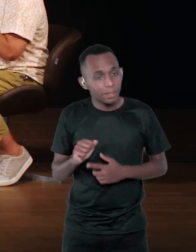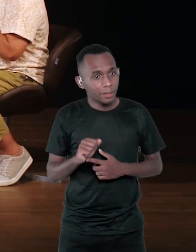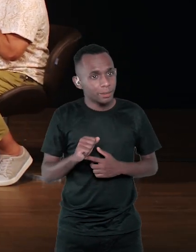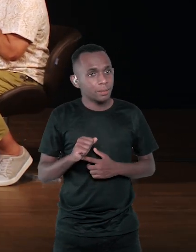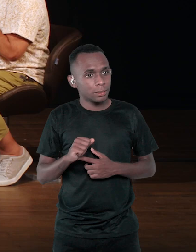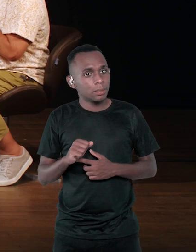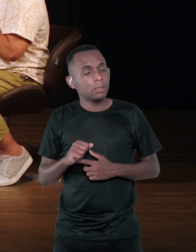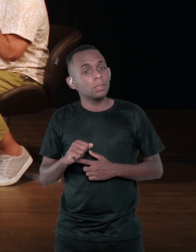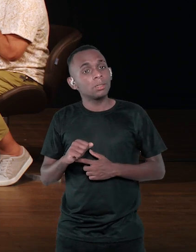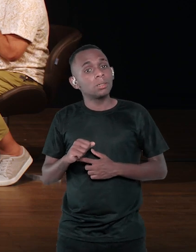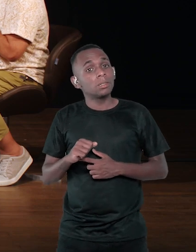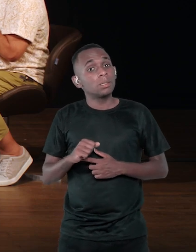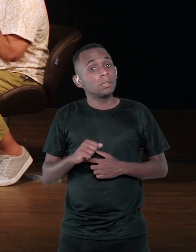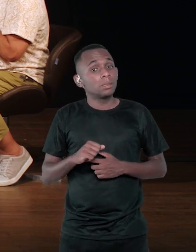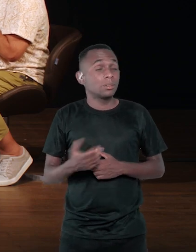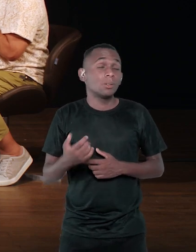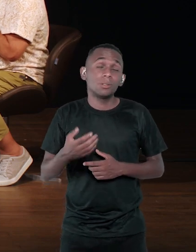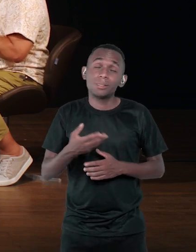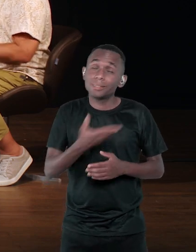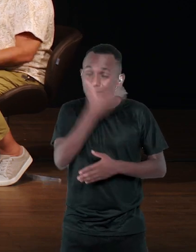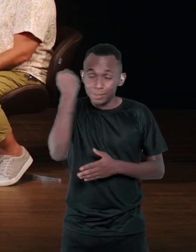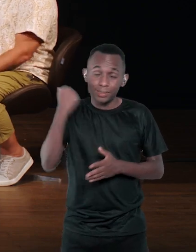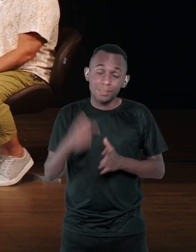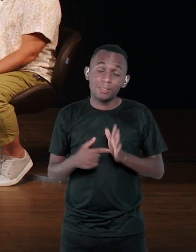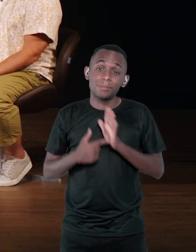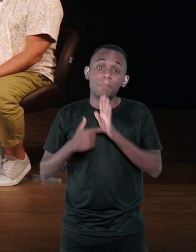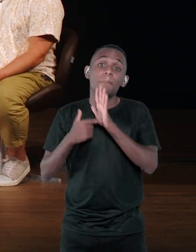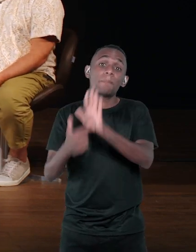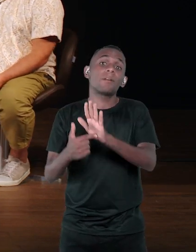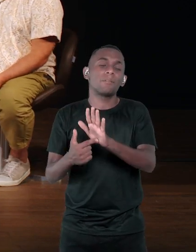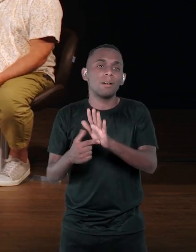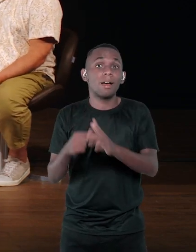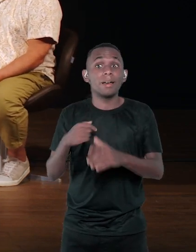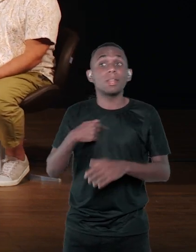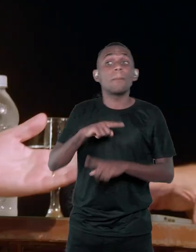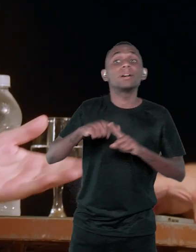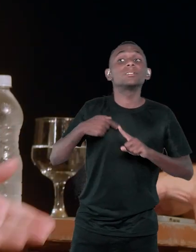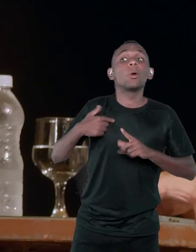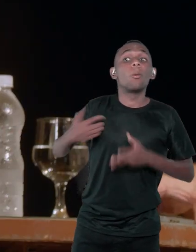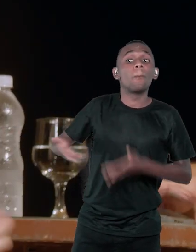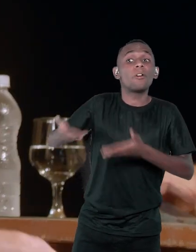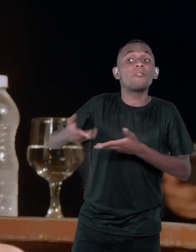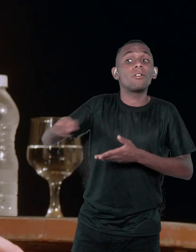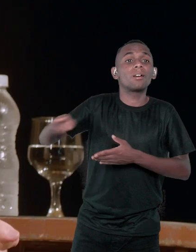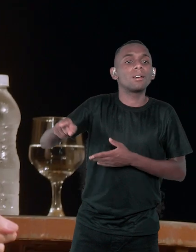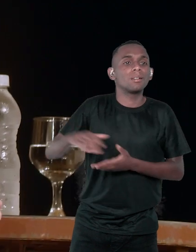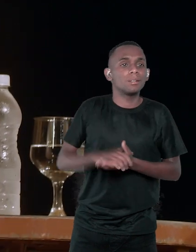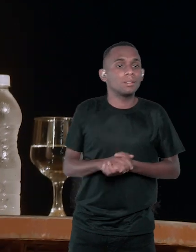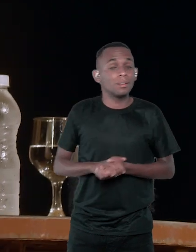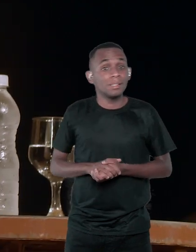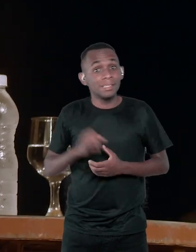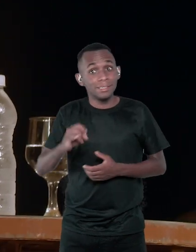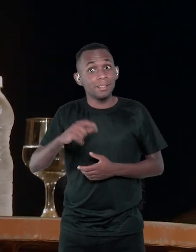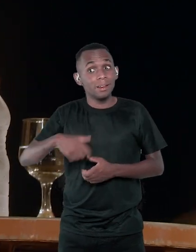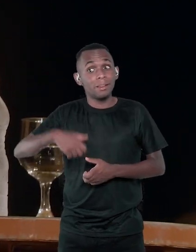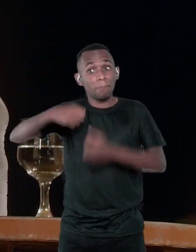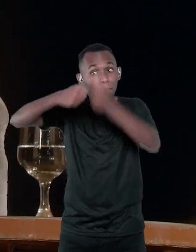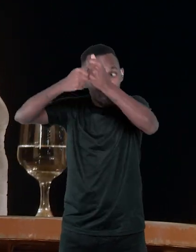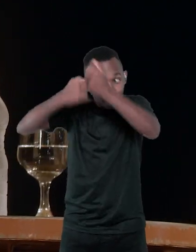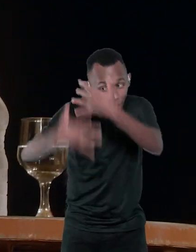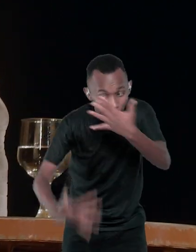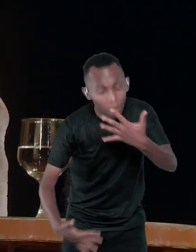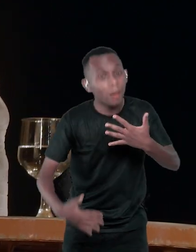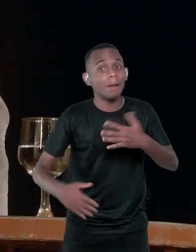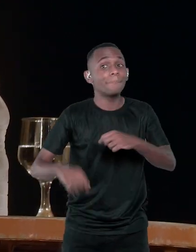eu tive que fazer a apresentação e ele começou a falar direto. Né? Pois é, não fala. Zeca liga, tem que desligar ele de vez em quando.